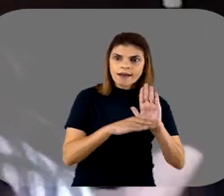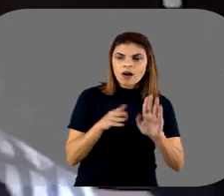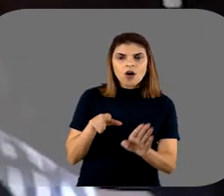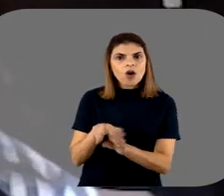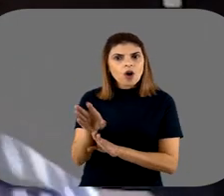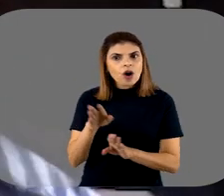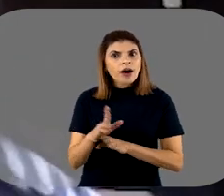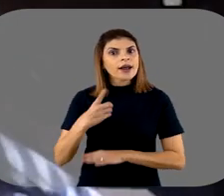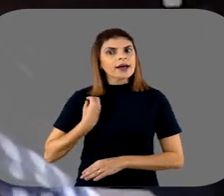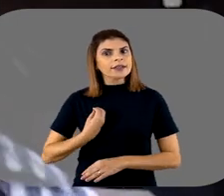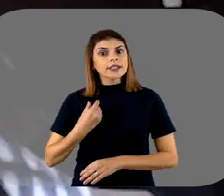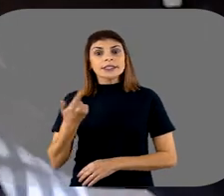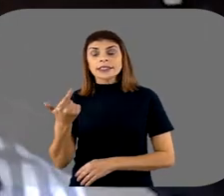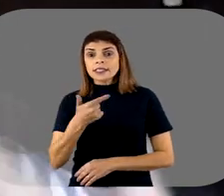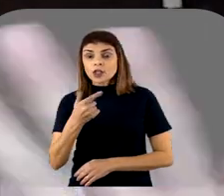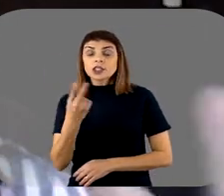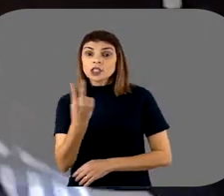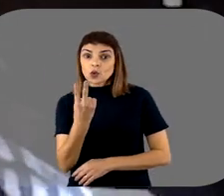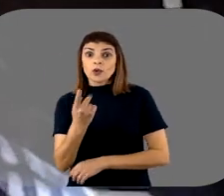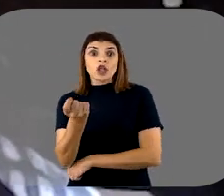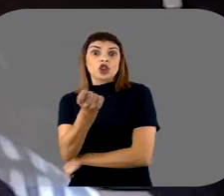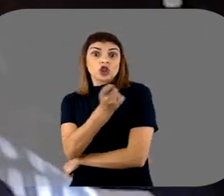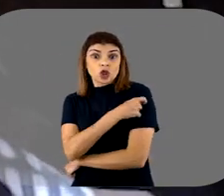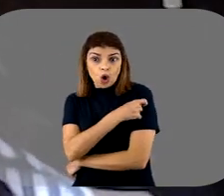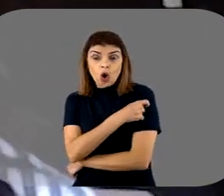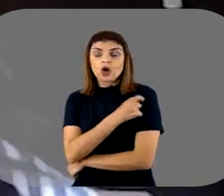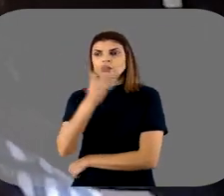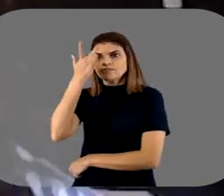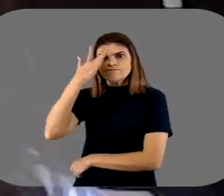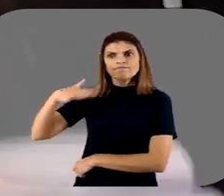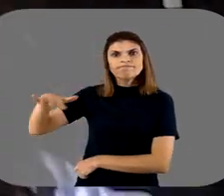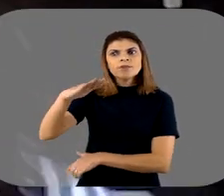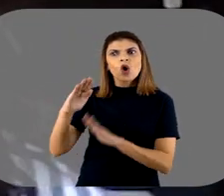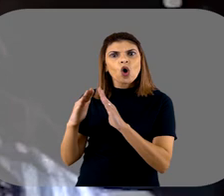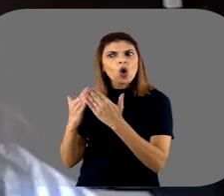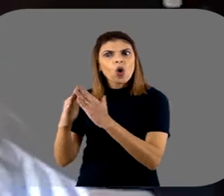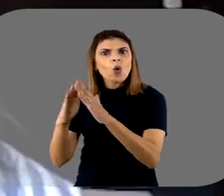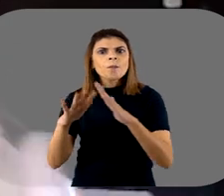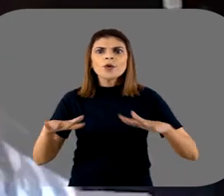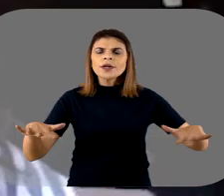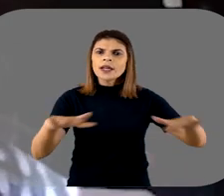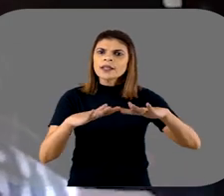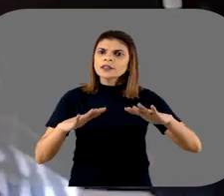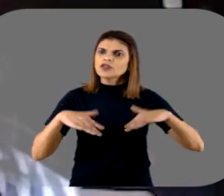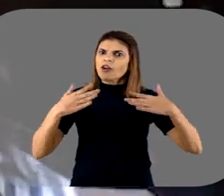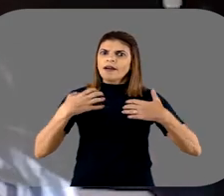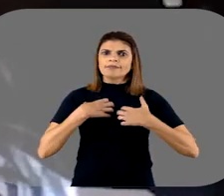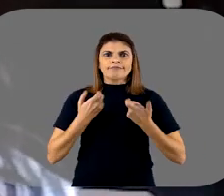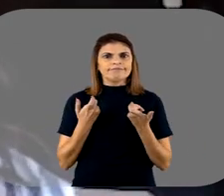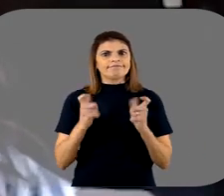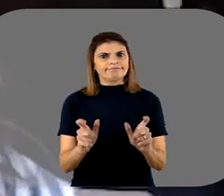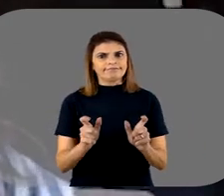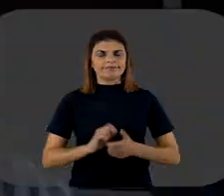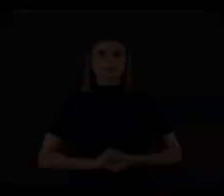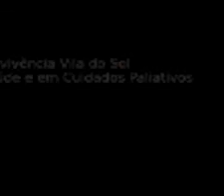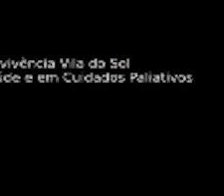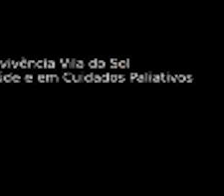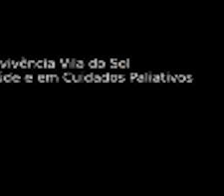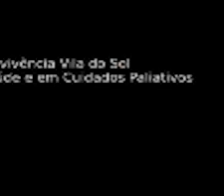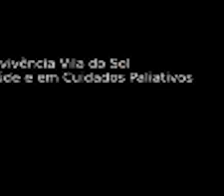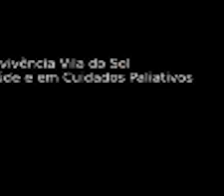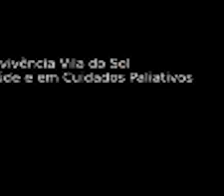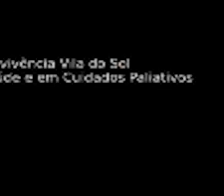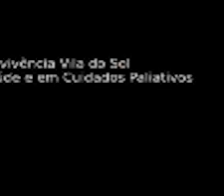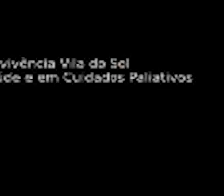vamos aguardar a segunda dose, vamos aguardar, que a comunidade esteja mais imunizada.